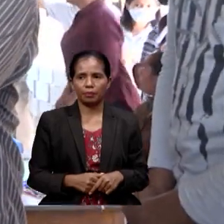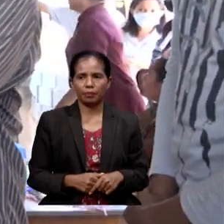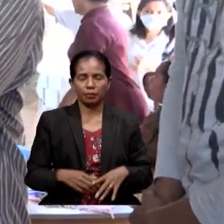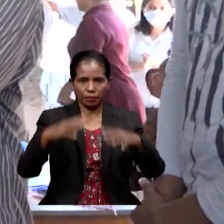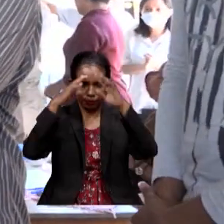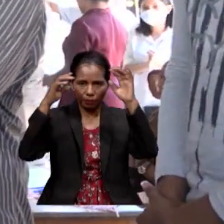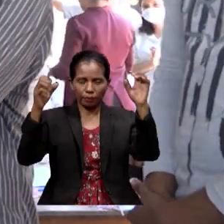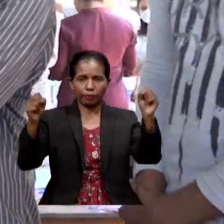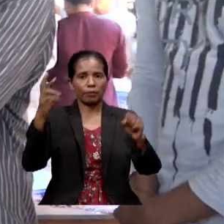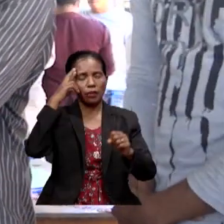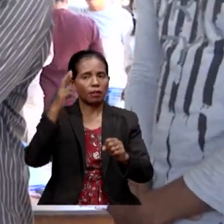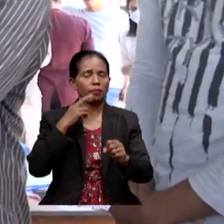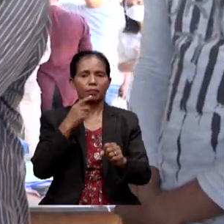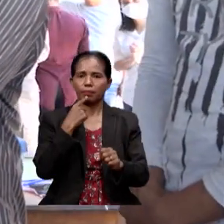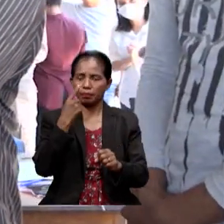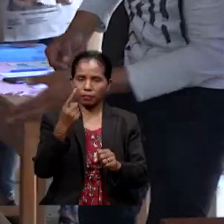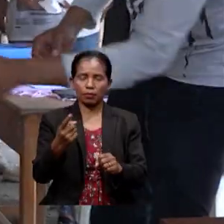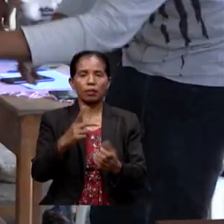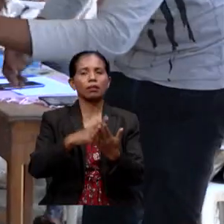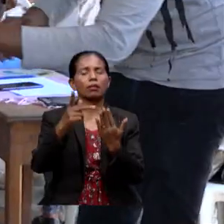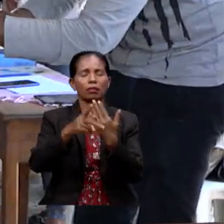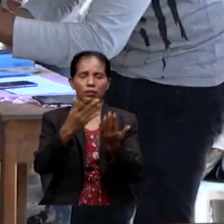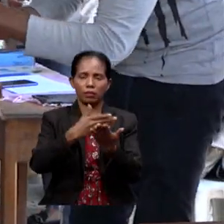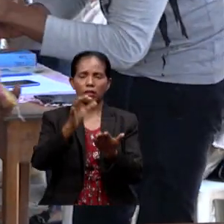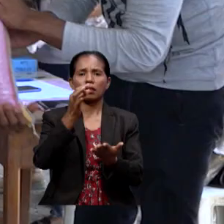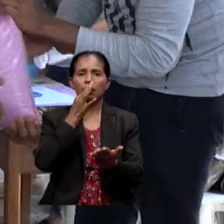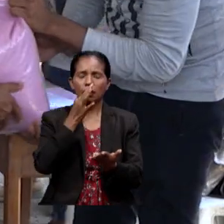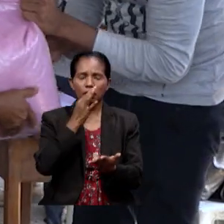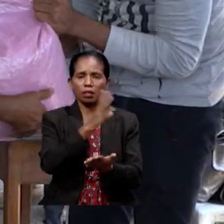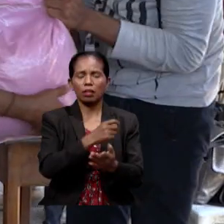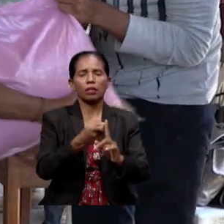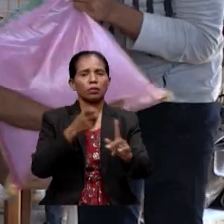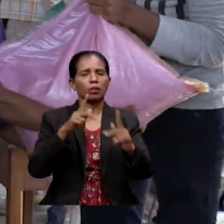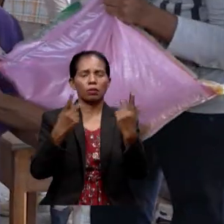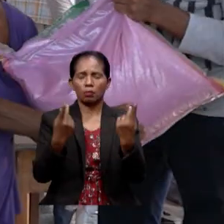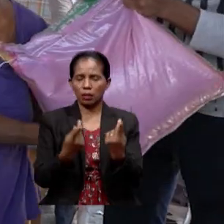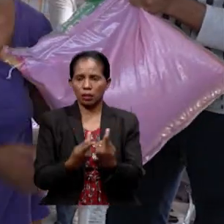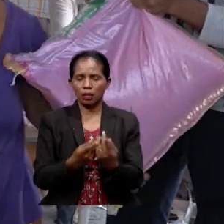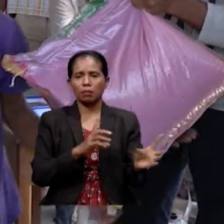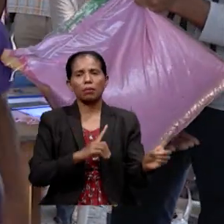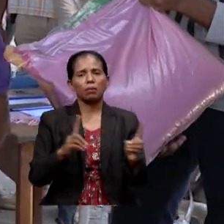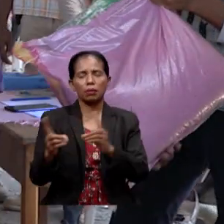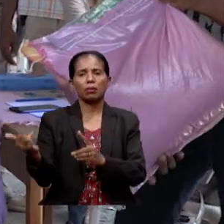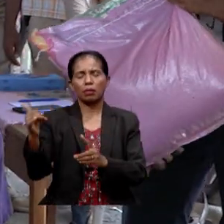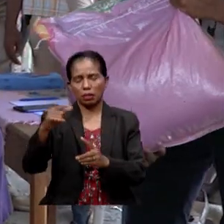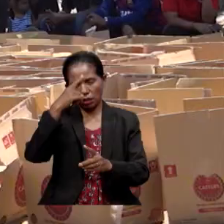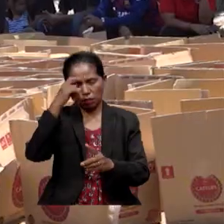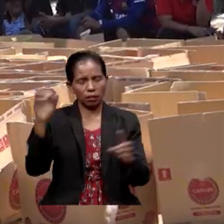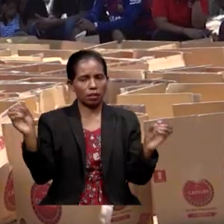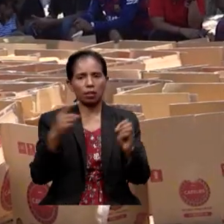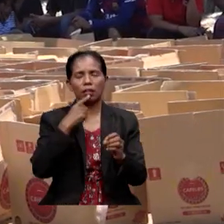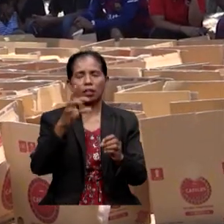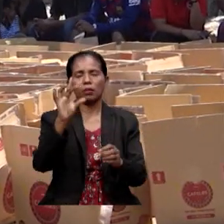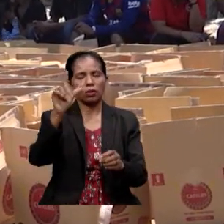Presidente da República José Ramos Horta Ateten, programa Cesta Básica né, falha usi companhia implementador Sira, também nia parte ladehan oitavo